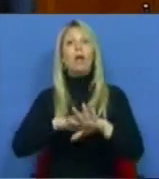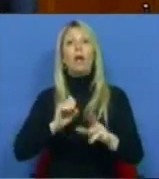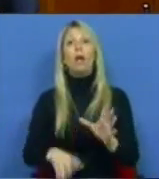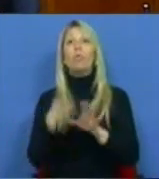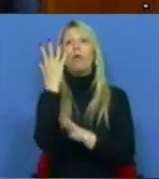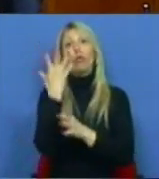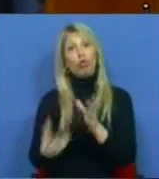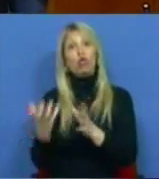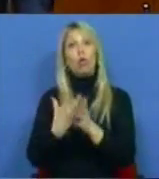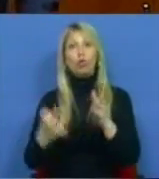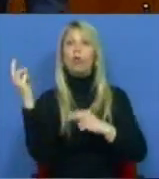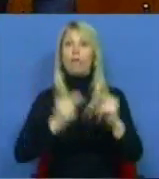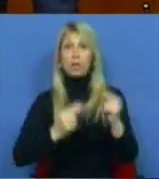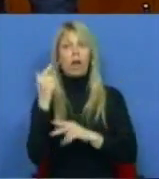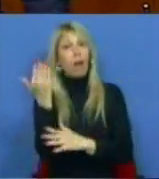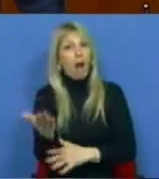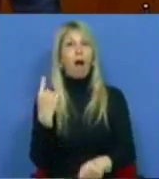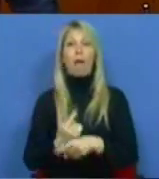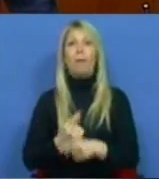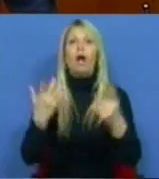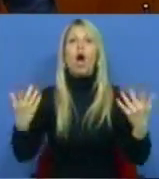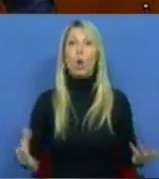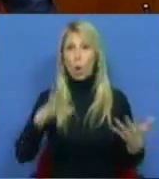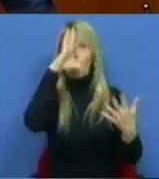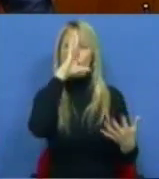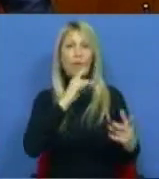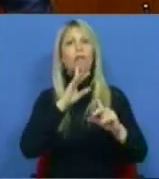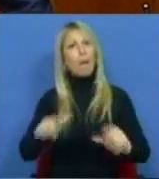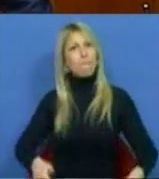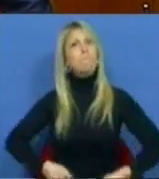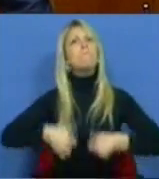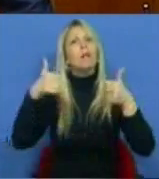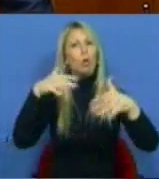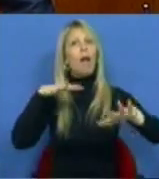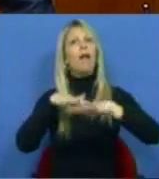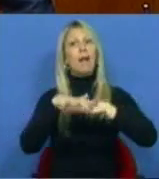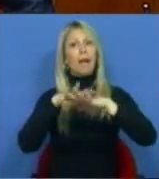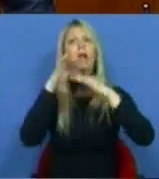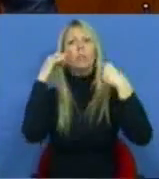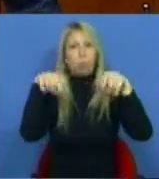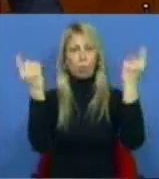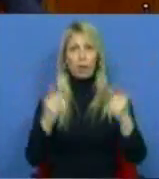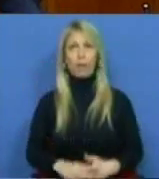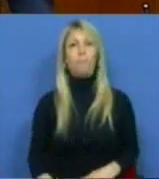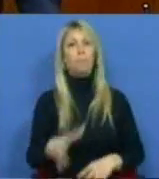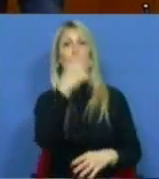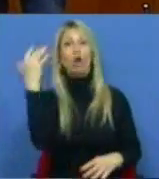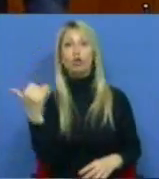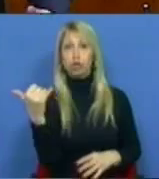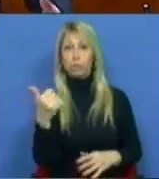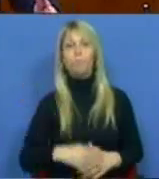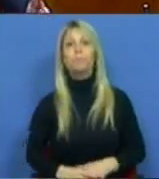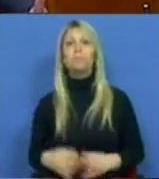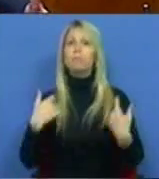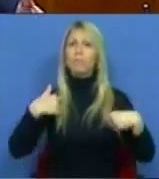fiscais que ainda existem. Agora, o dever do Estado é melhorar a sua rede pública. Em segundo lugar,